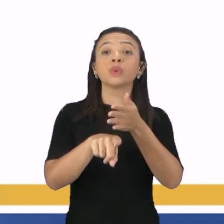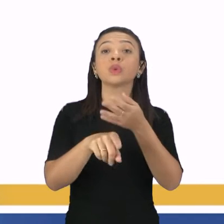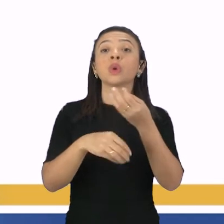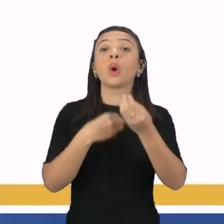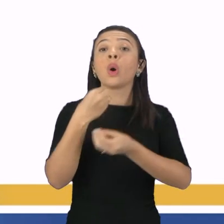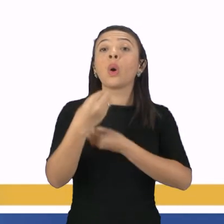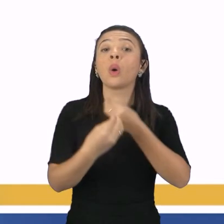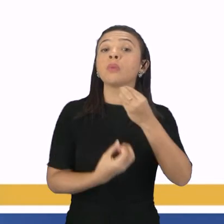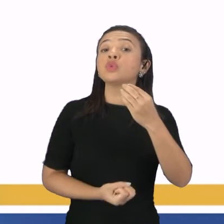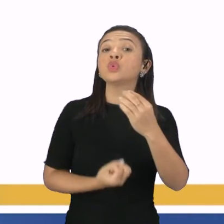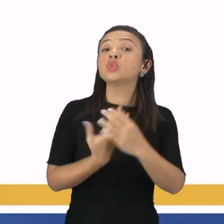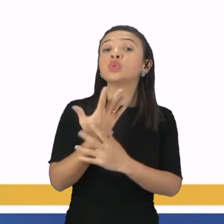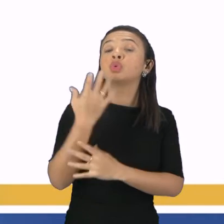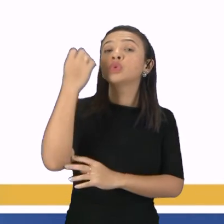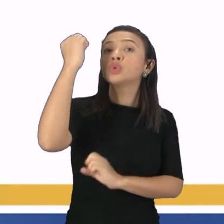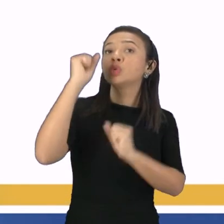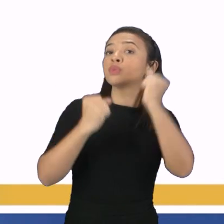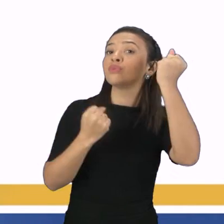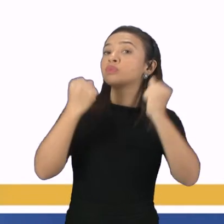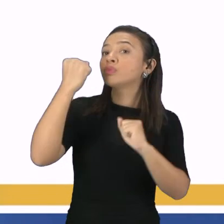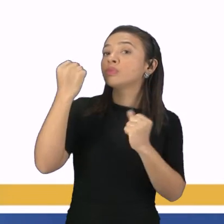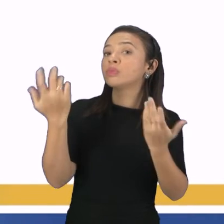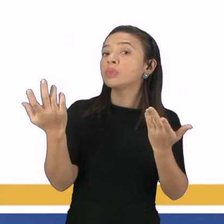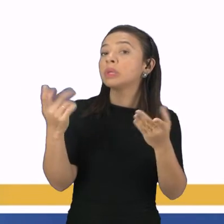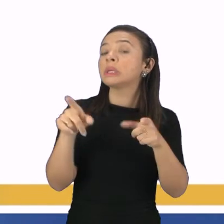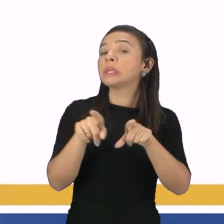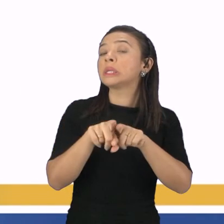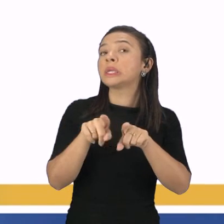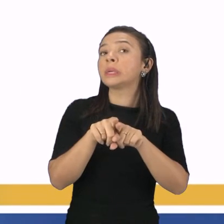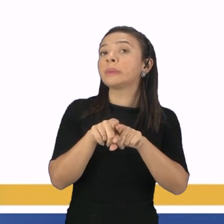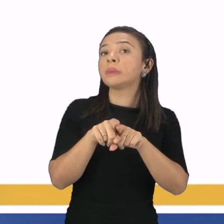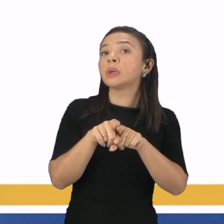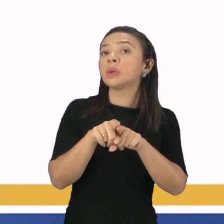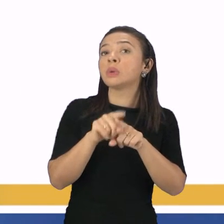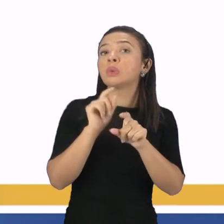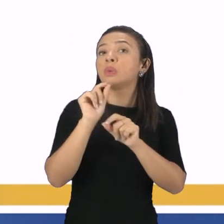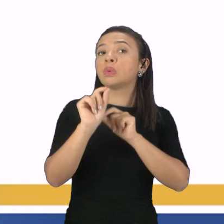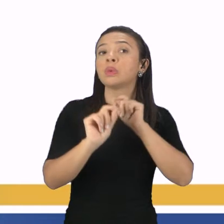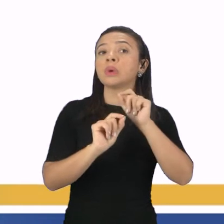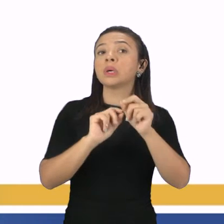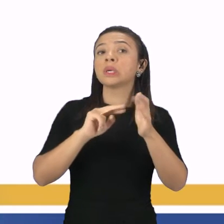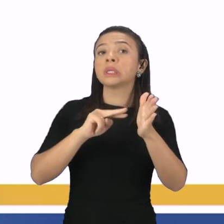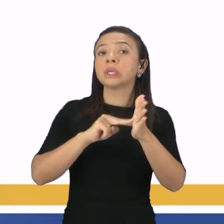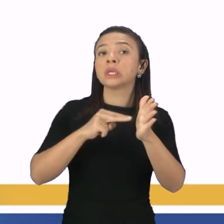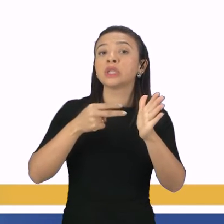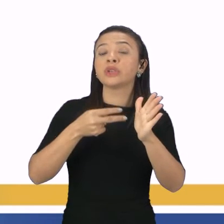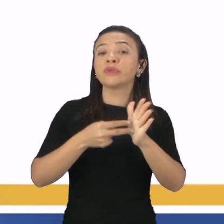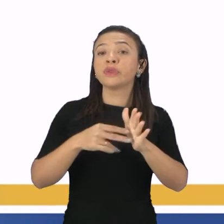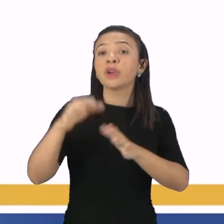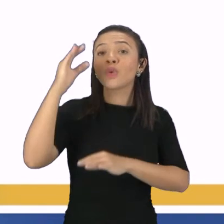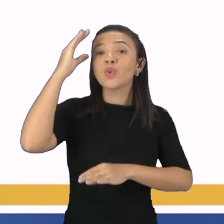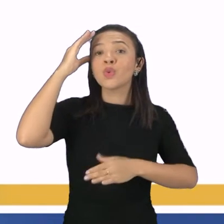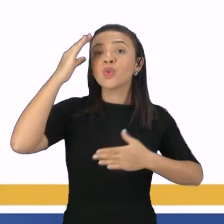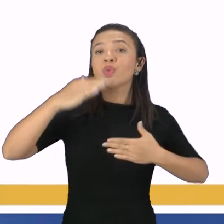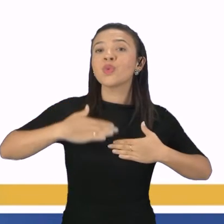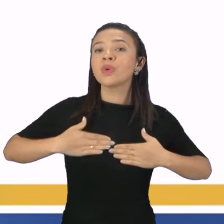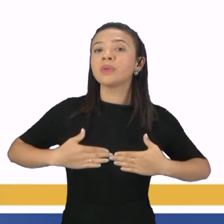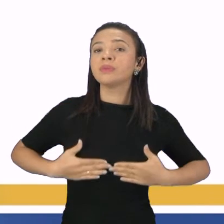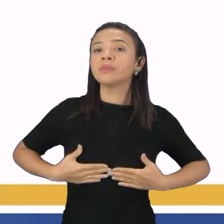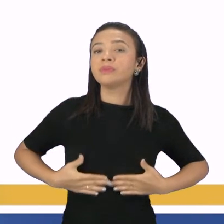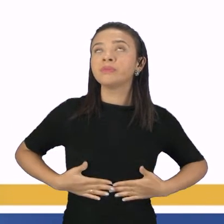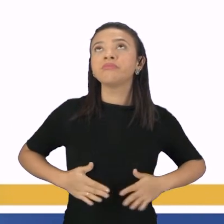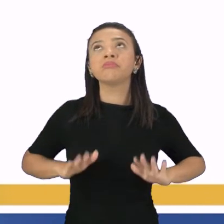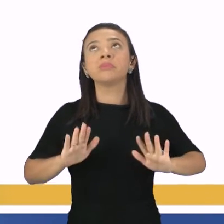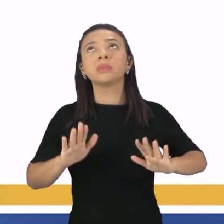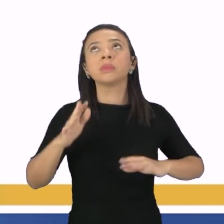foi que surgiu a educação física e do que se trata a cultura corporal, né? E aí a gente